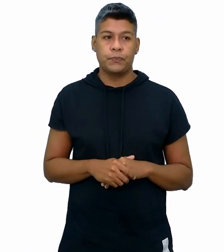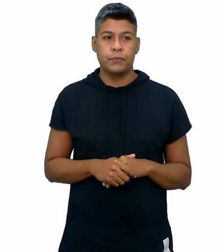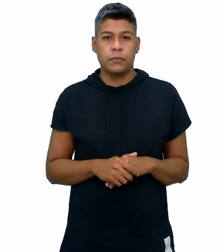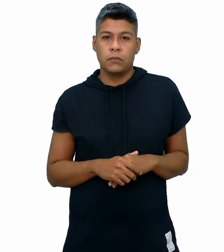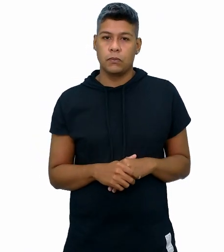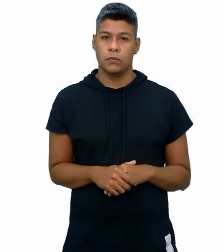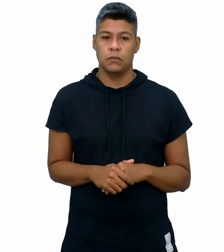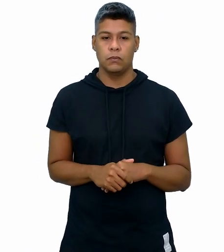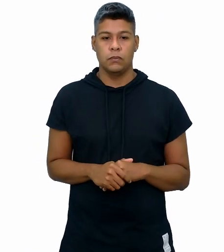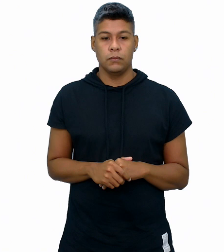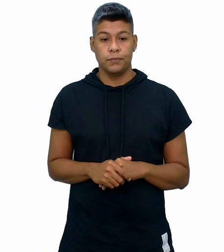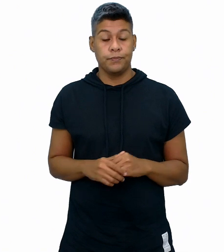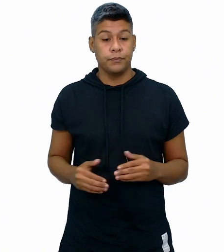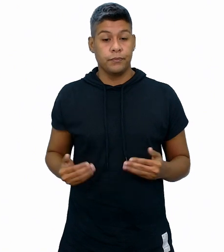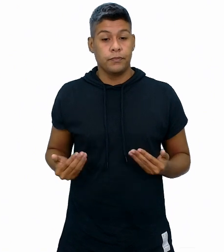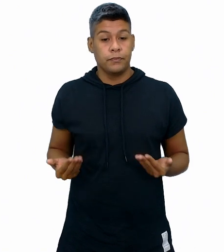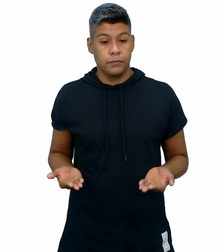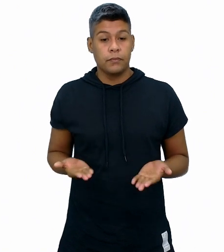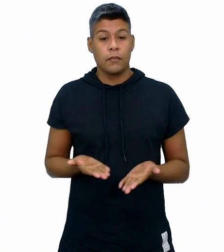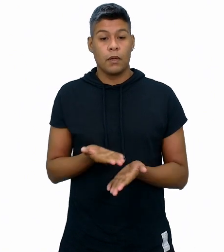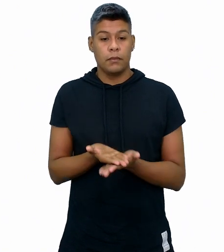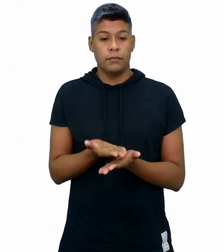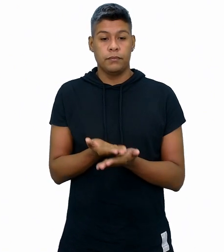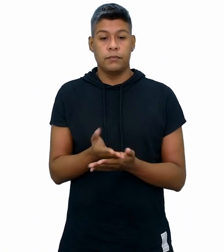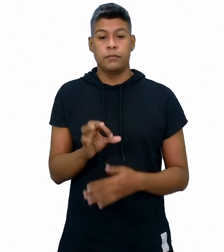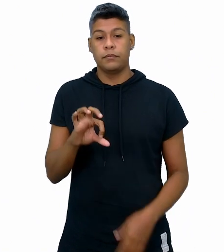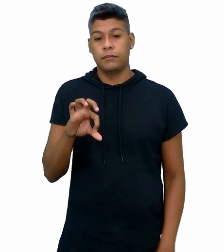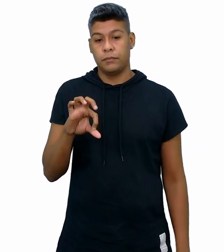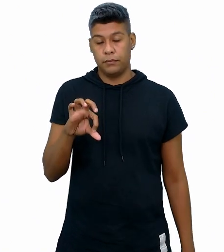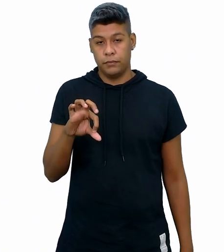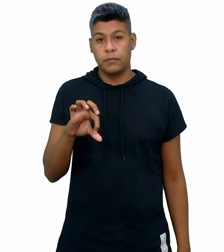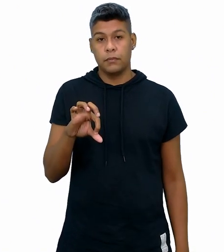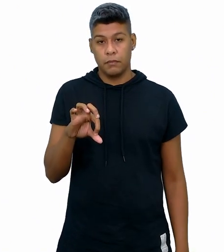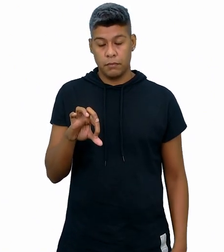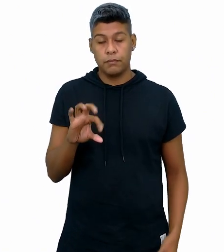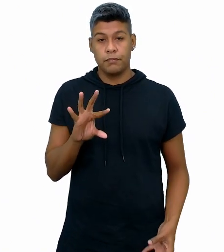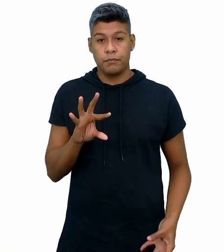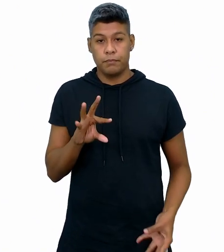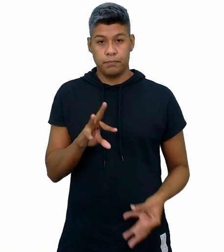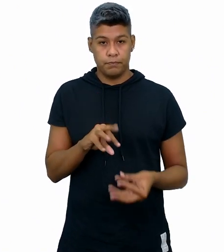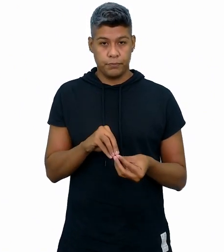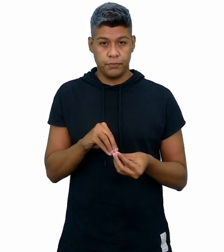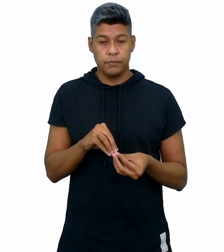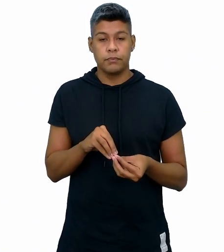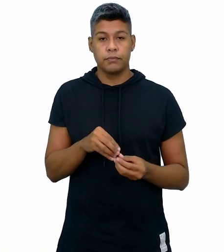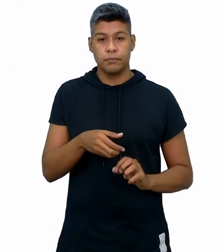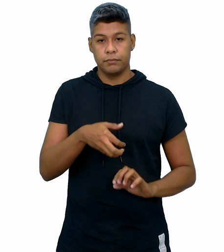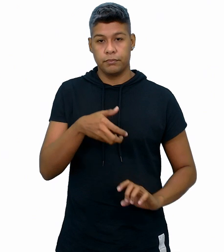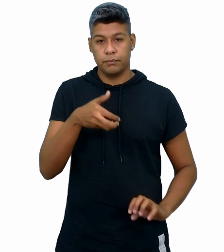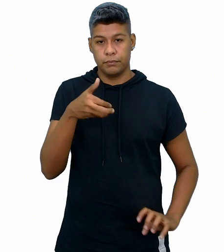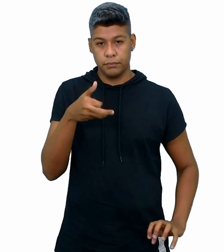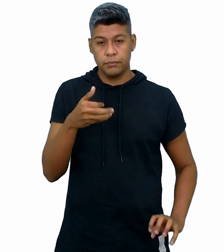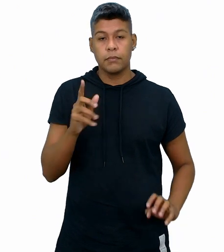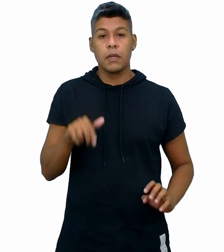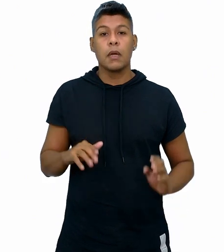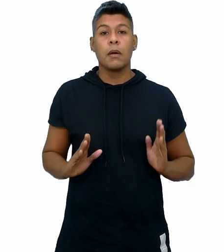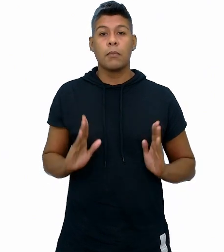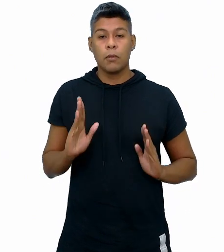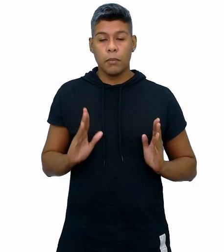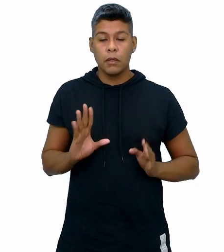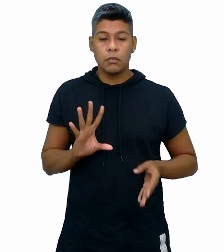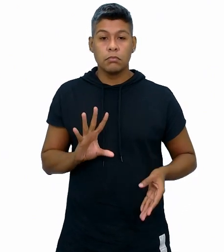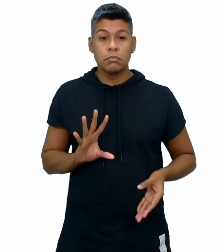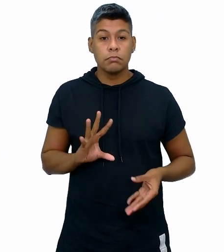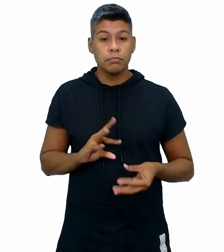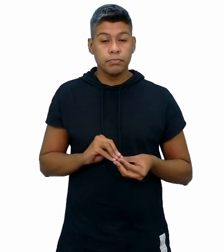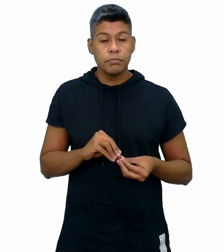isso. Bem, aula 9, né, é hora de revisar o cartaz, então é o momento que eles fazem a